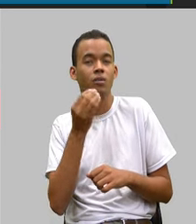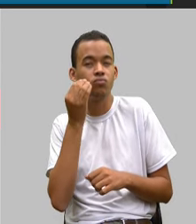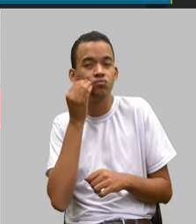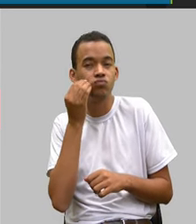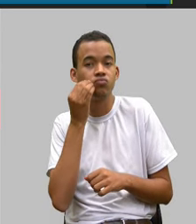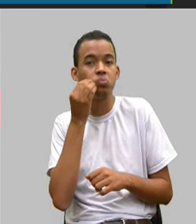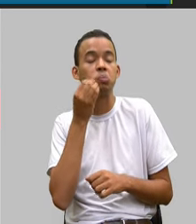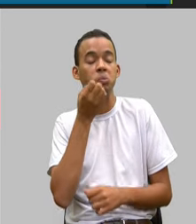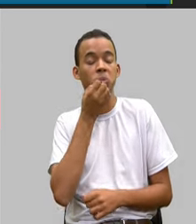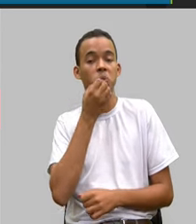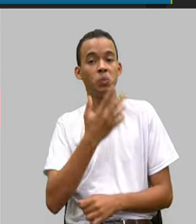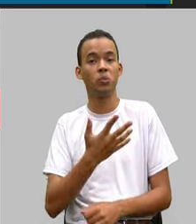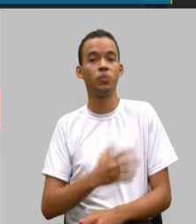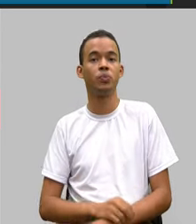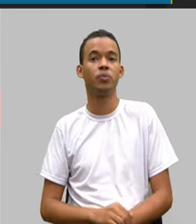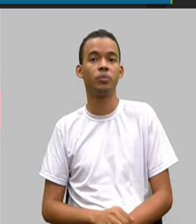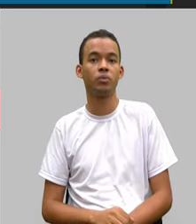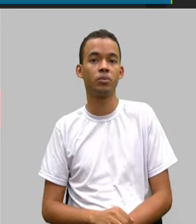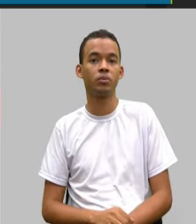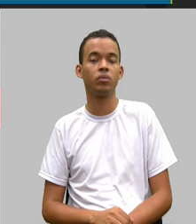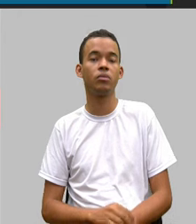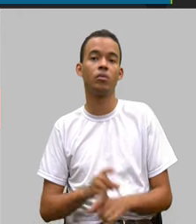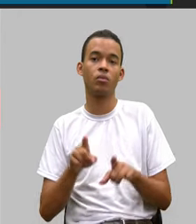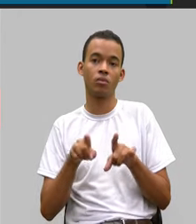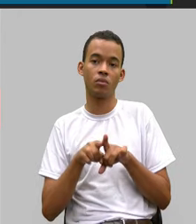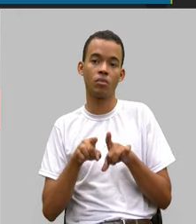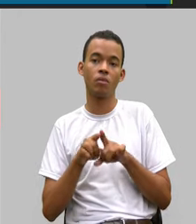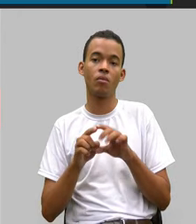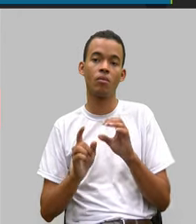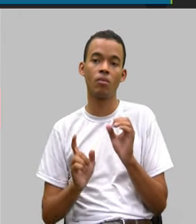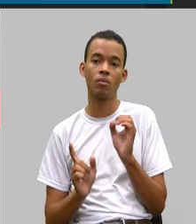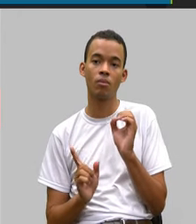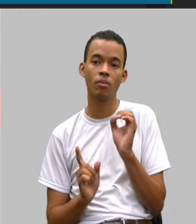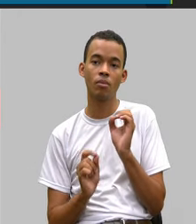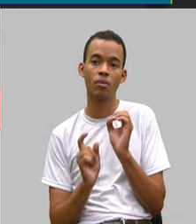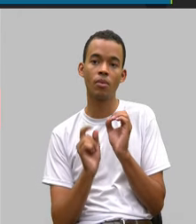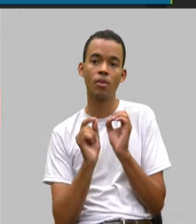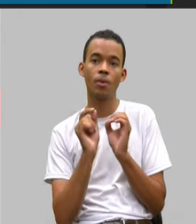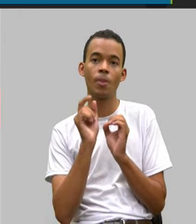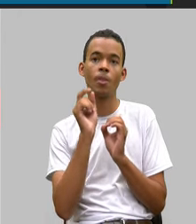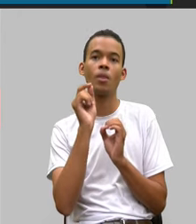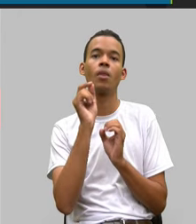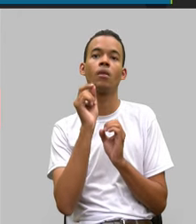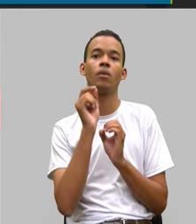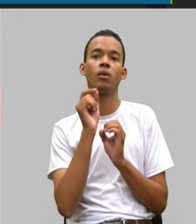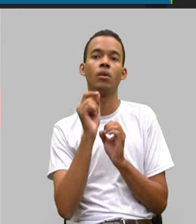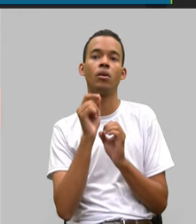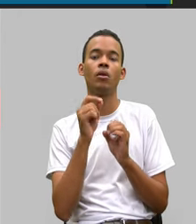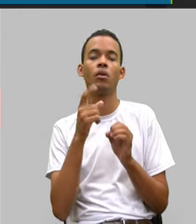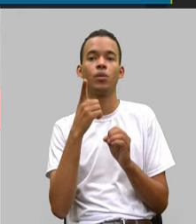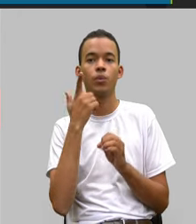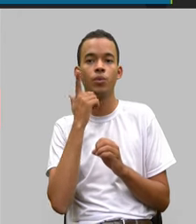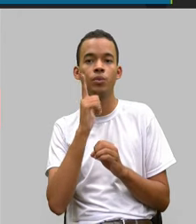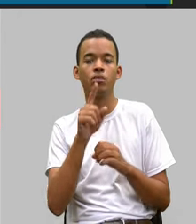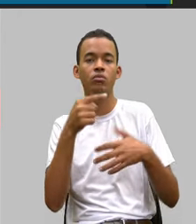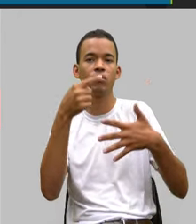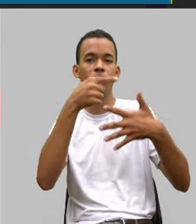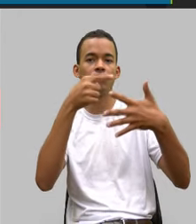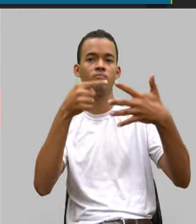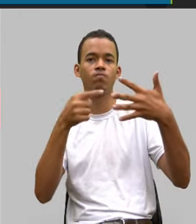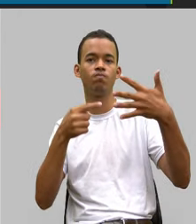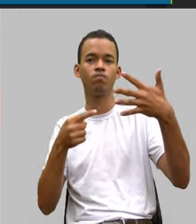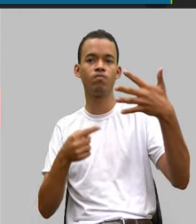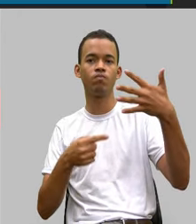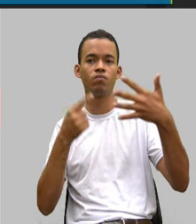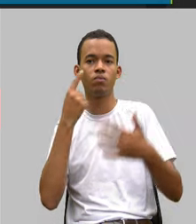Oncologia né também já está um pouco mais adiantado aí o controle da da das náuseas dos vômitos né da perda do